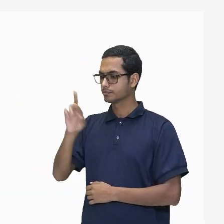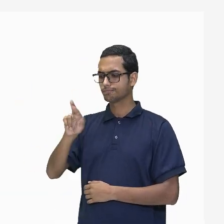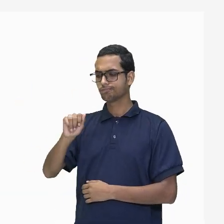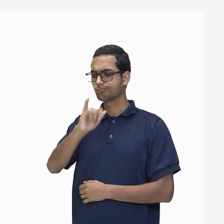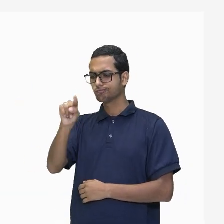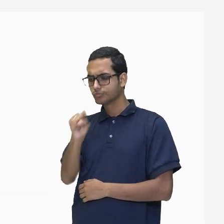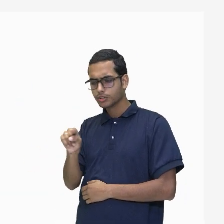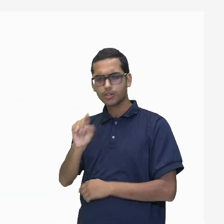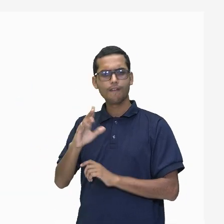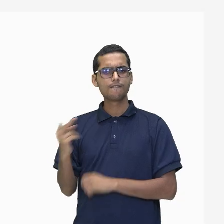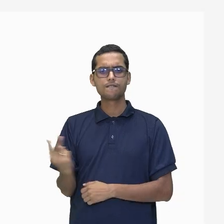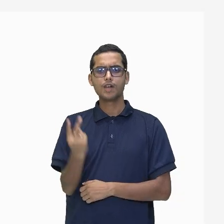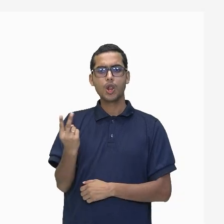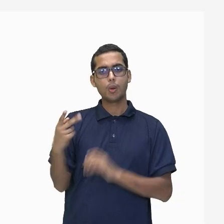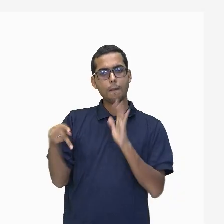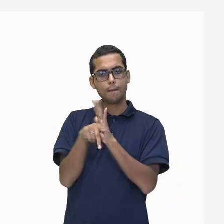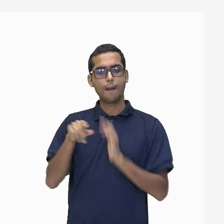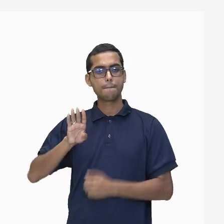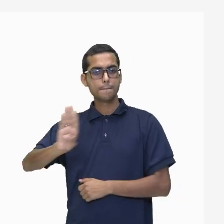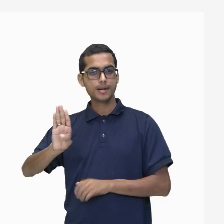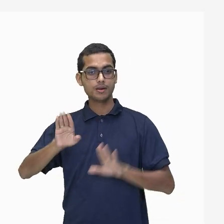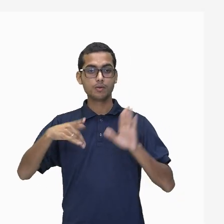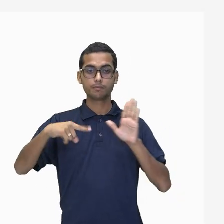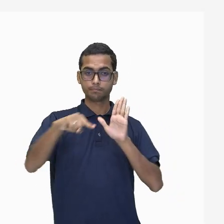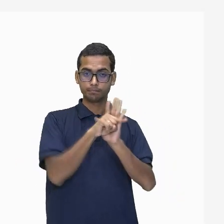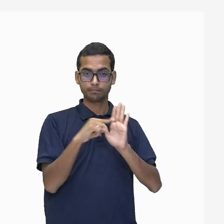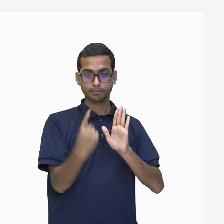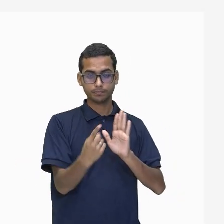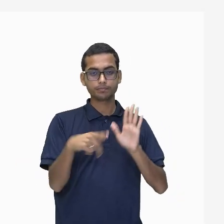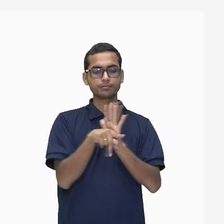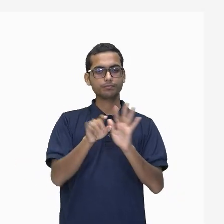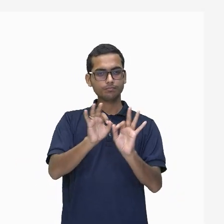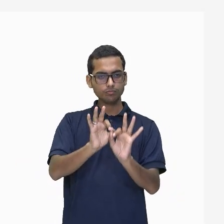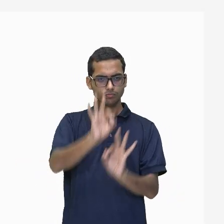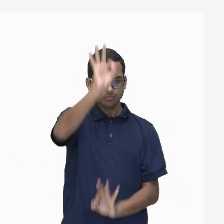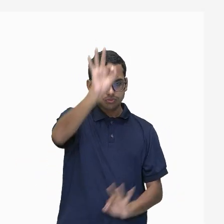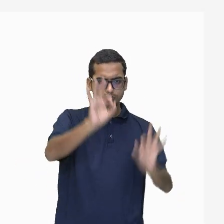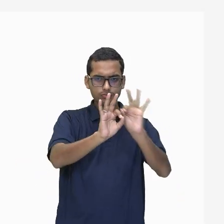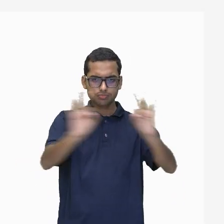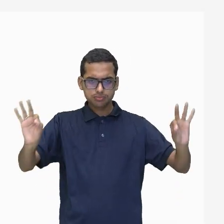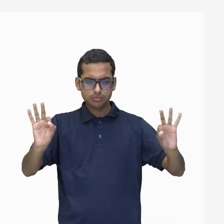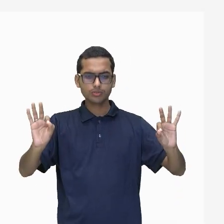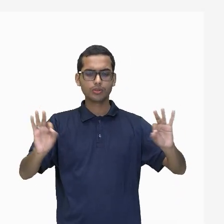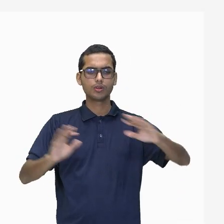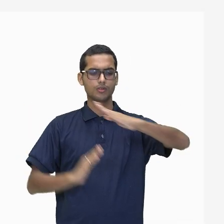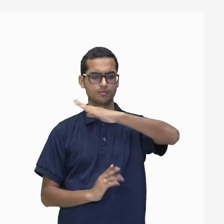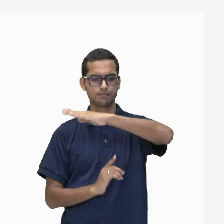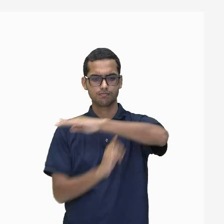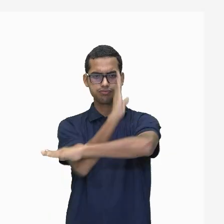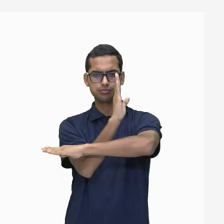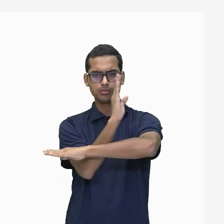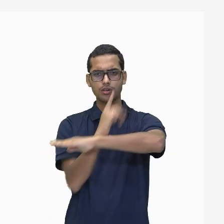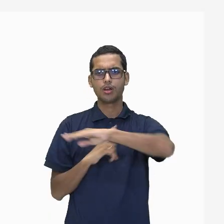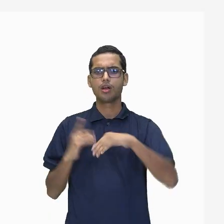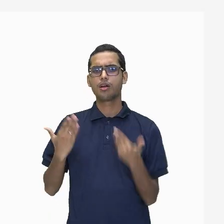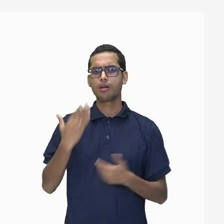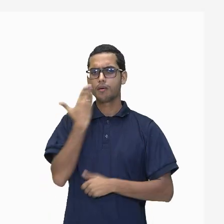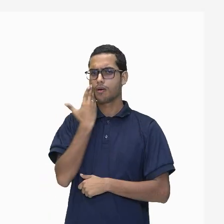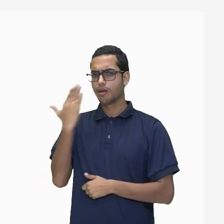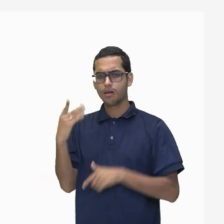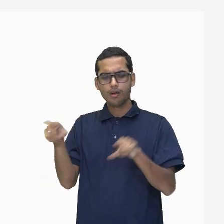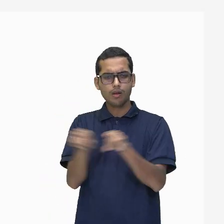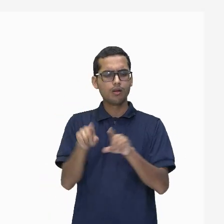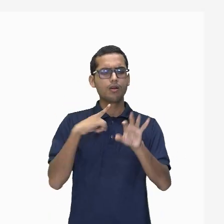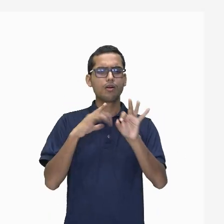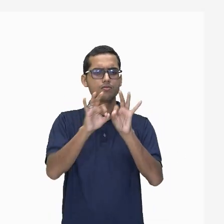é o valor de B? Menos 1. Significa que a nossa reta vai passar por aqui, ó, pelo menos 1. Quanto que deu a